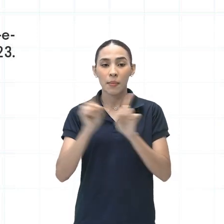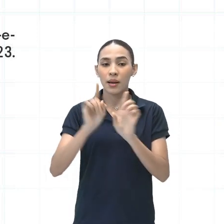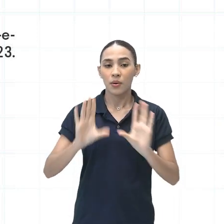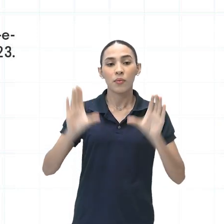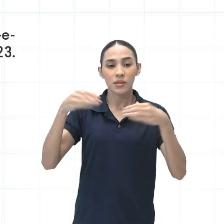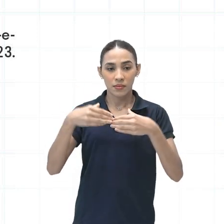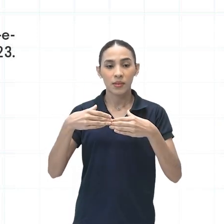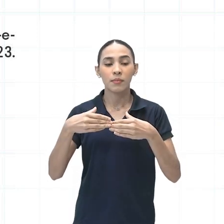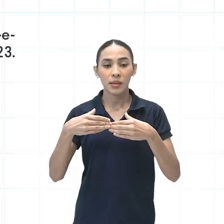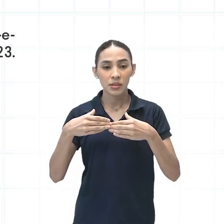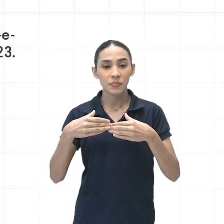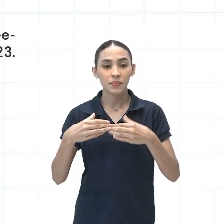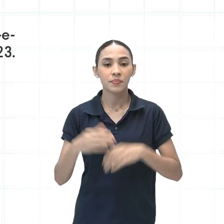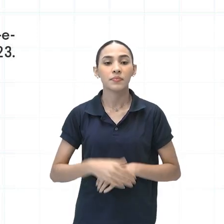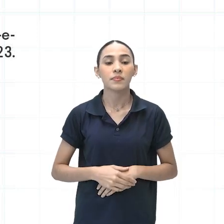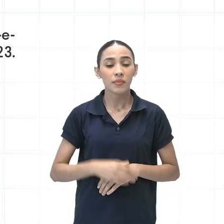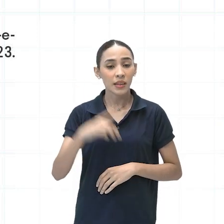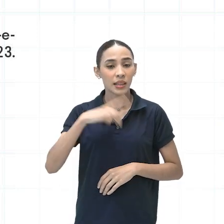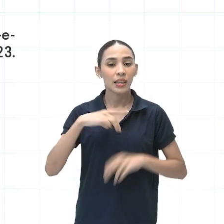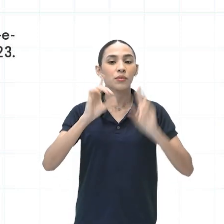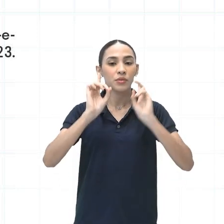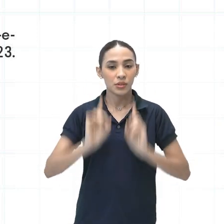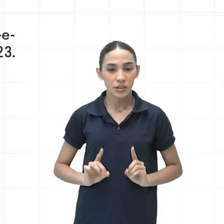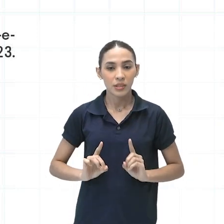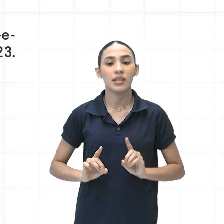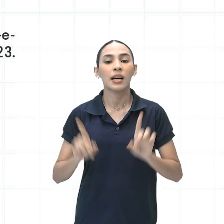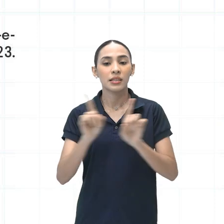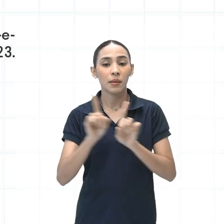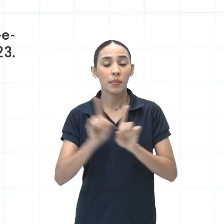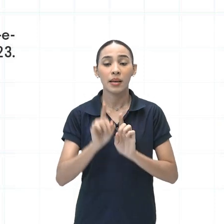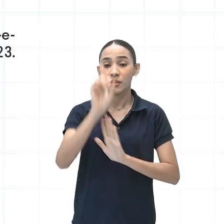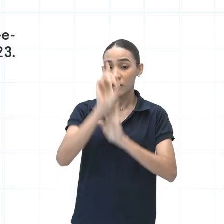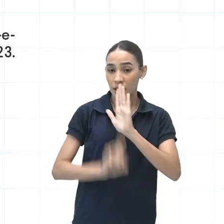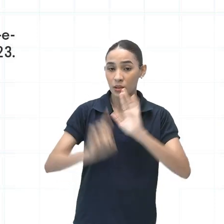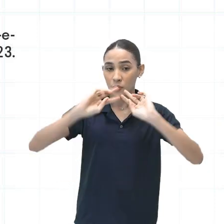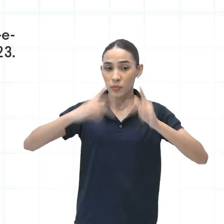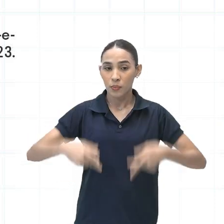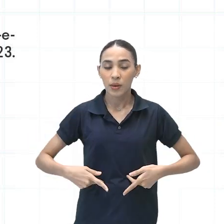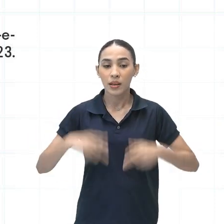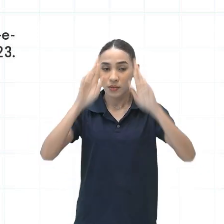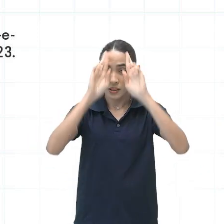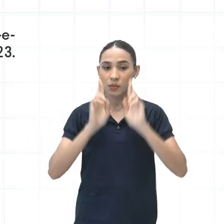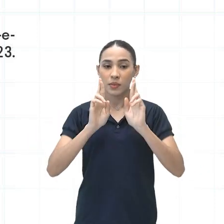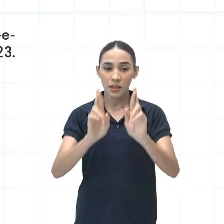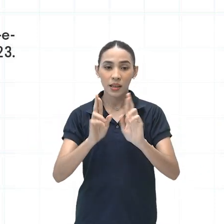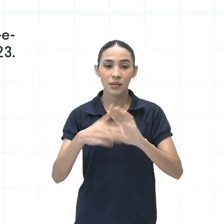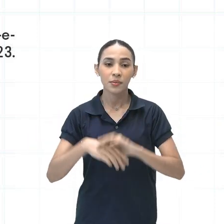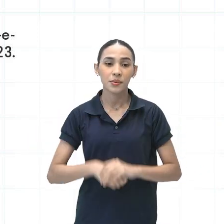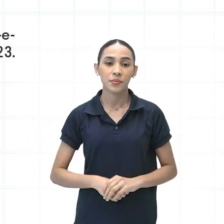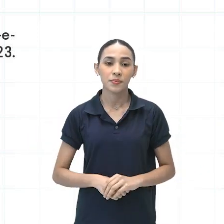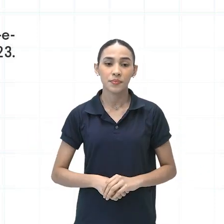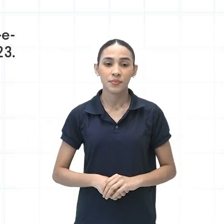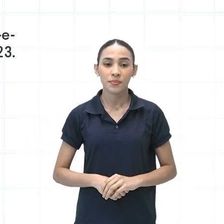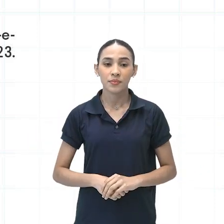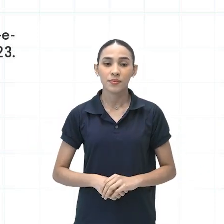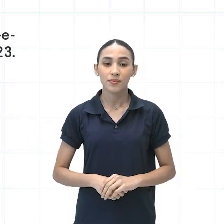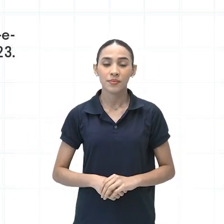e coletivamente, tendo a sua dignidade e seus direitos humanos respeitados.